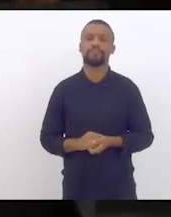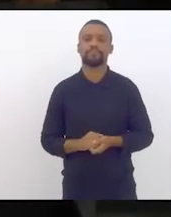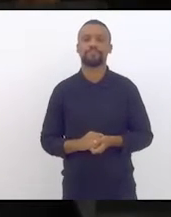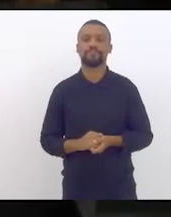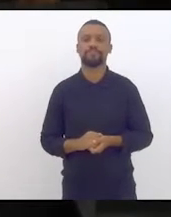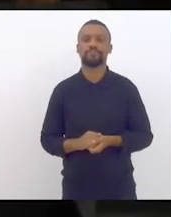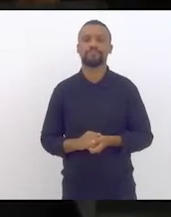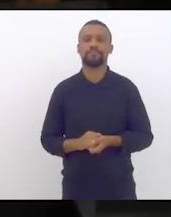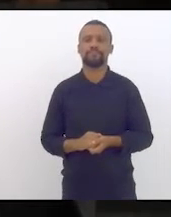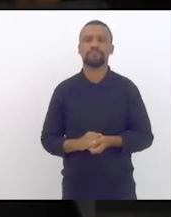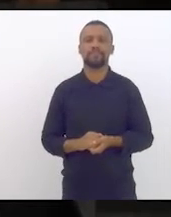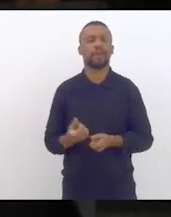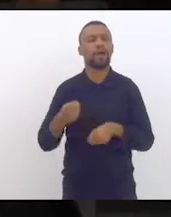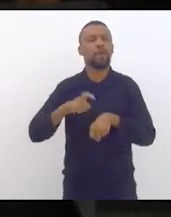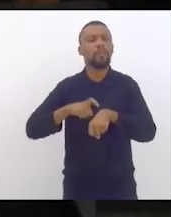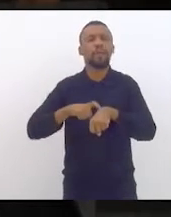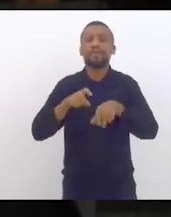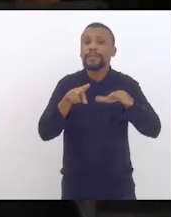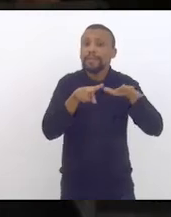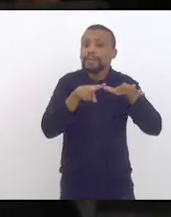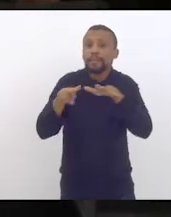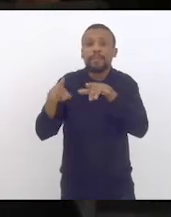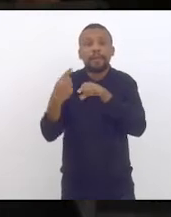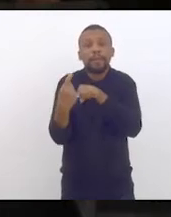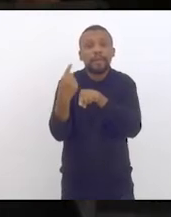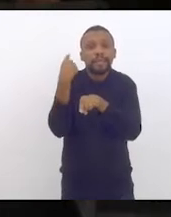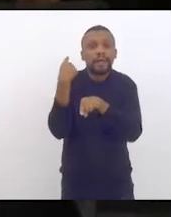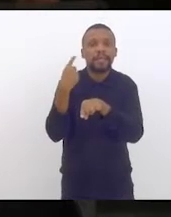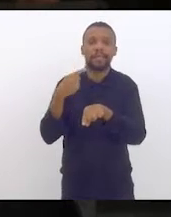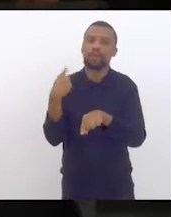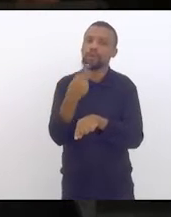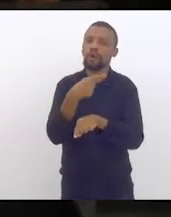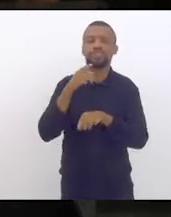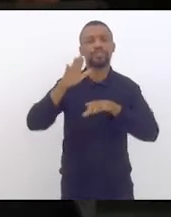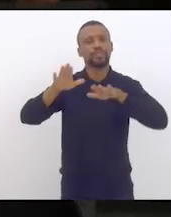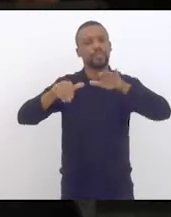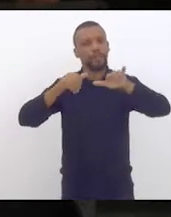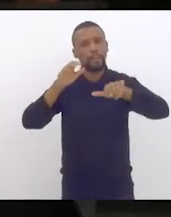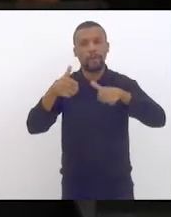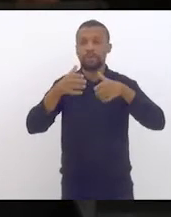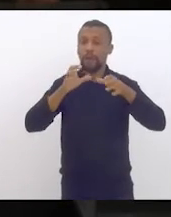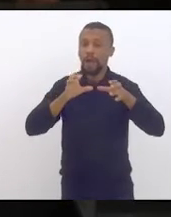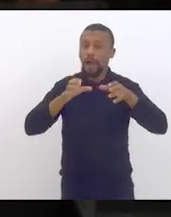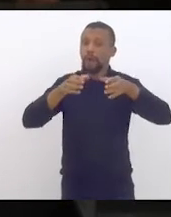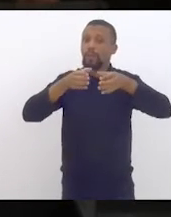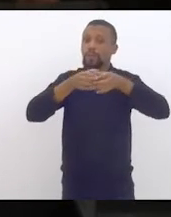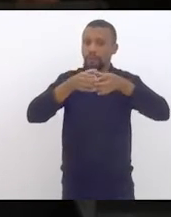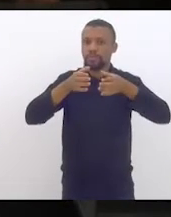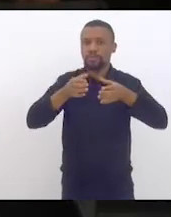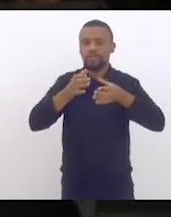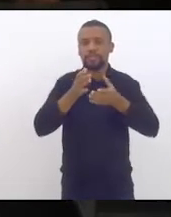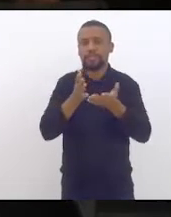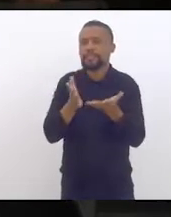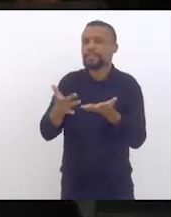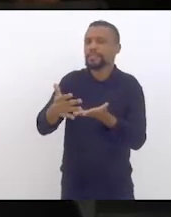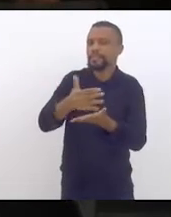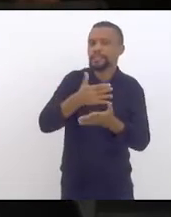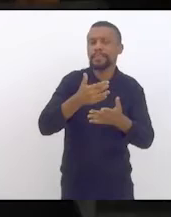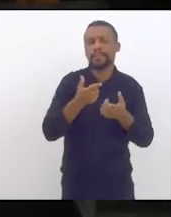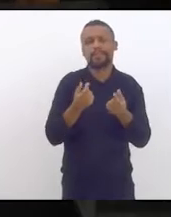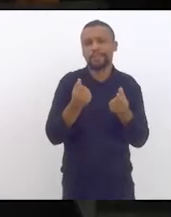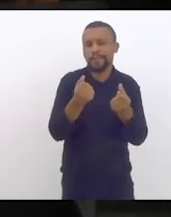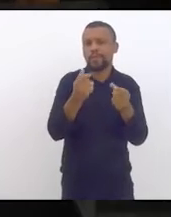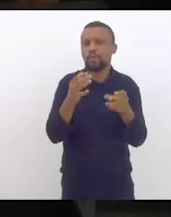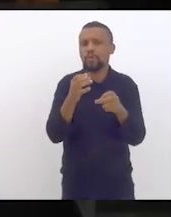a semana passada se reunirmos a comissão de tributação Ah e